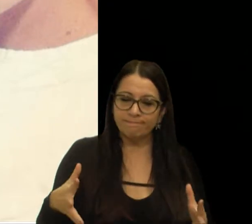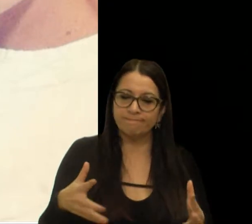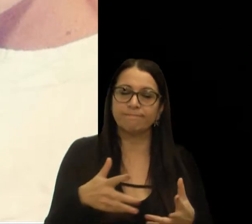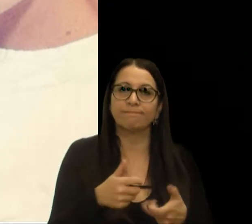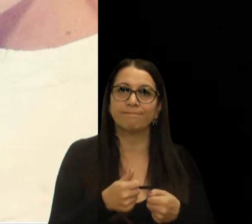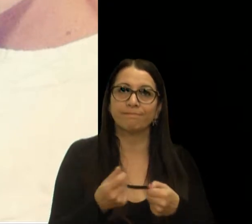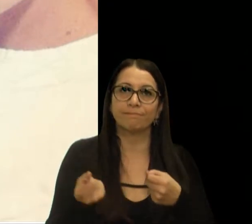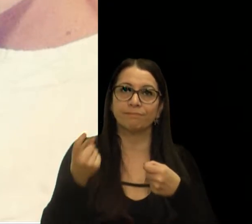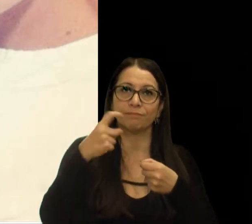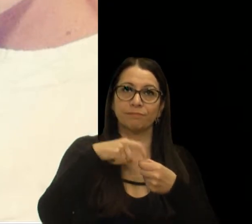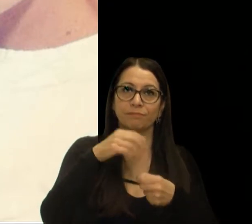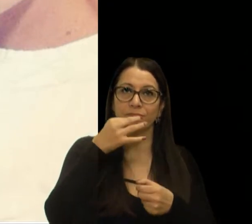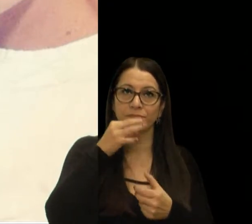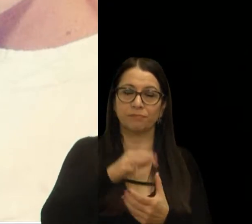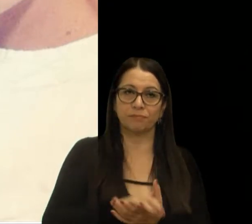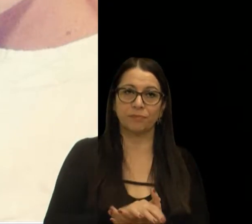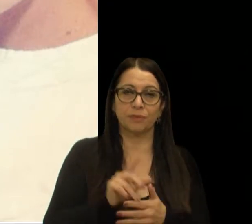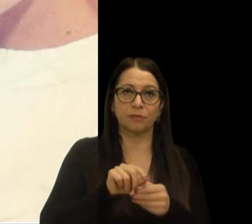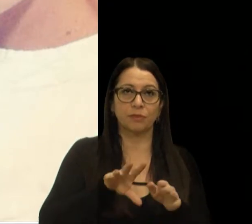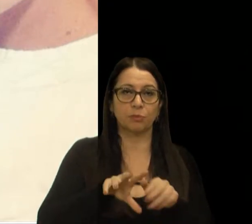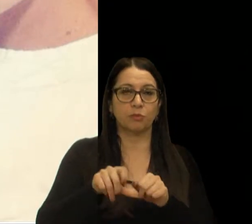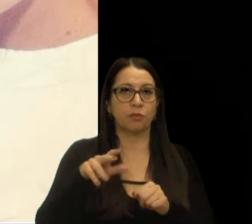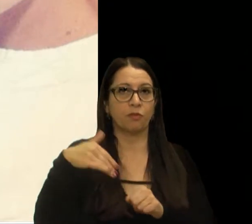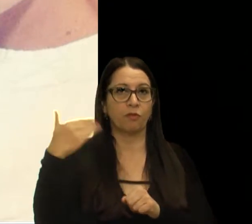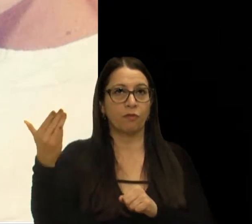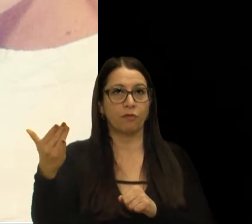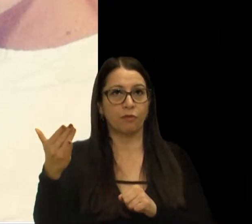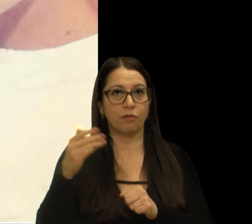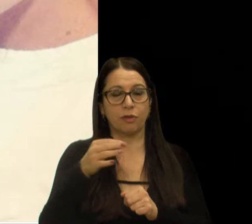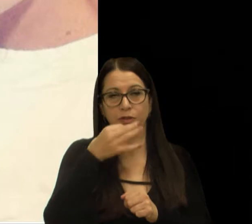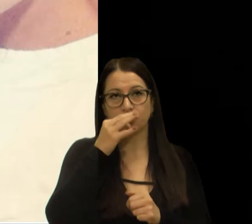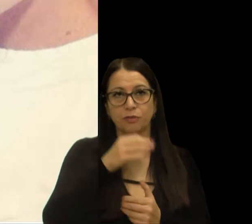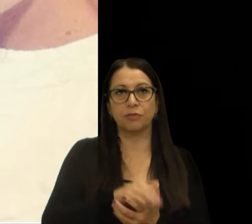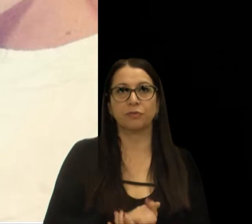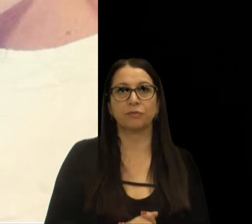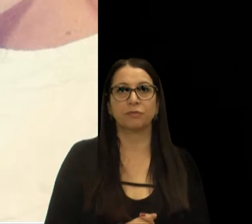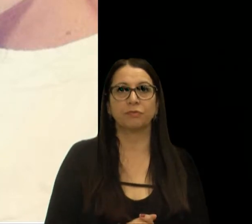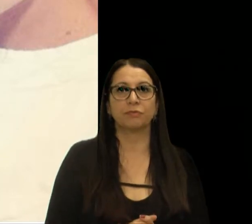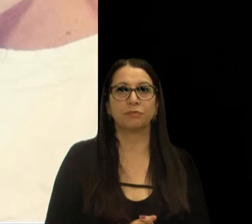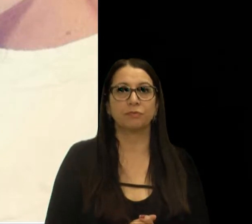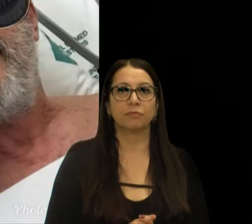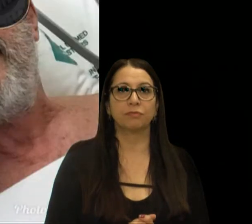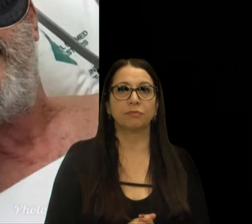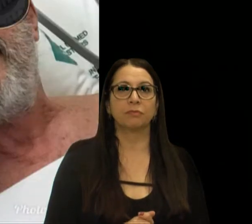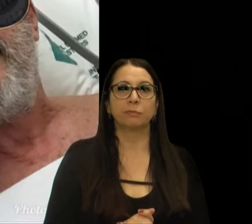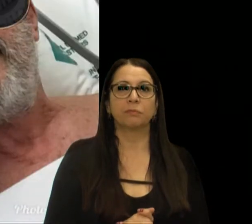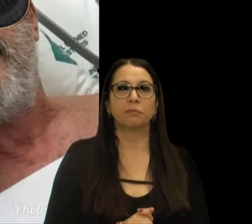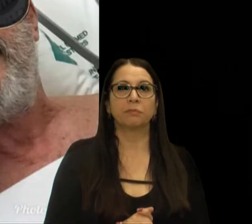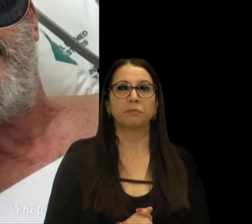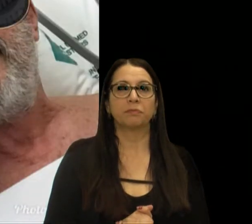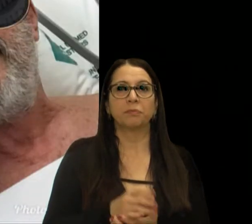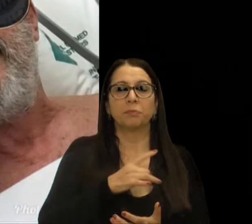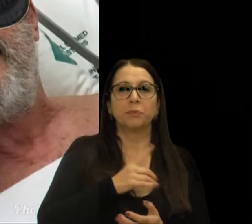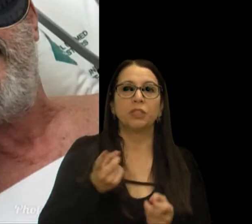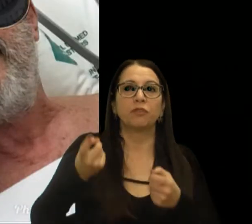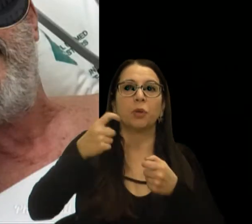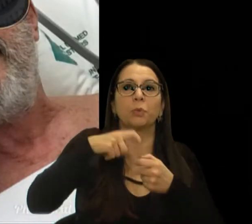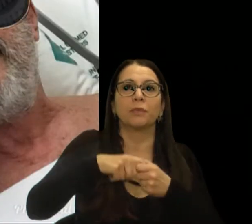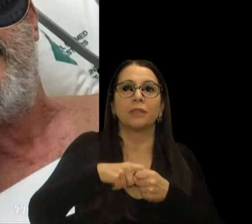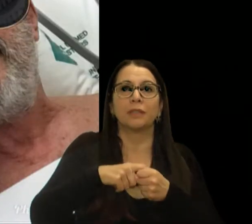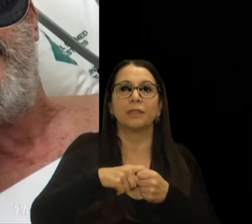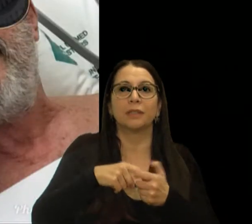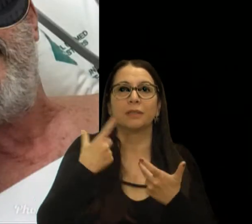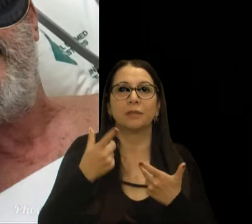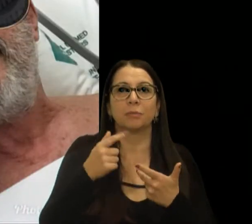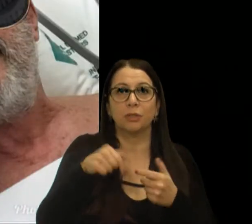assim, quando eu voltei para Caxias. Fiz a formação fora, fiquei muito tempo fora de Caxias. e fiquei com aquele medo de voltar, porque não tinha também, apesar